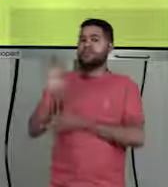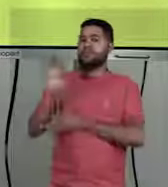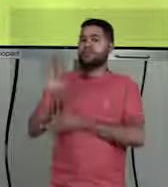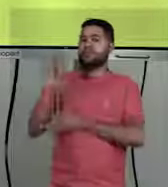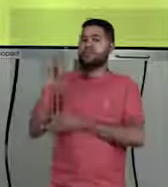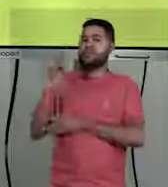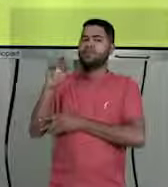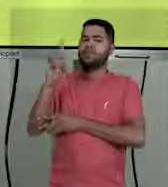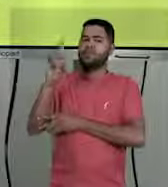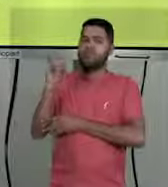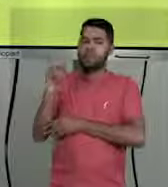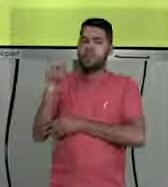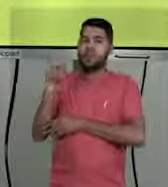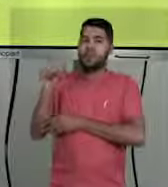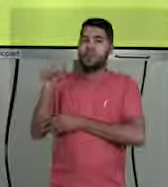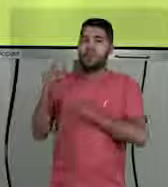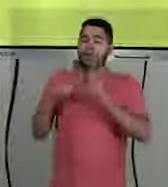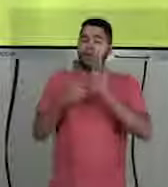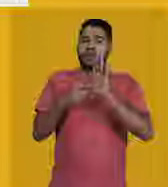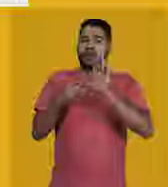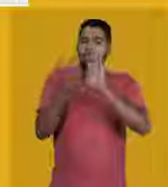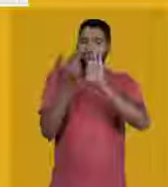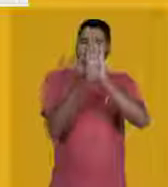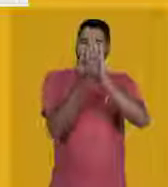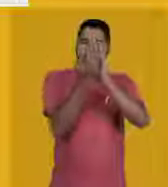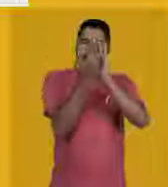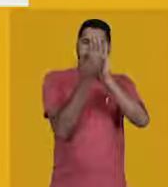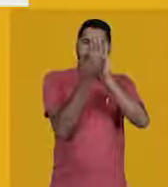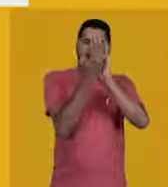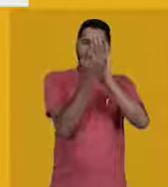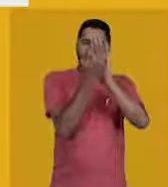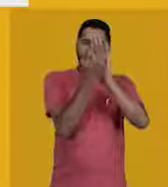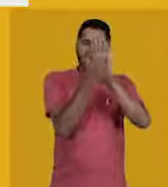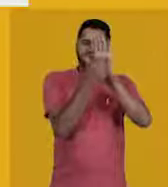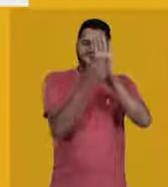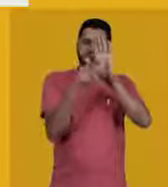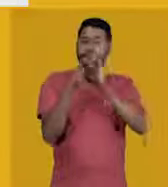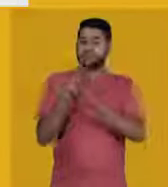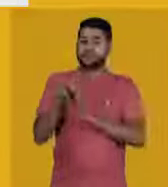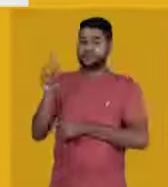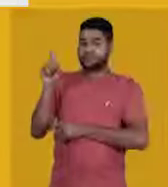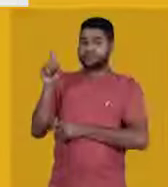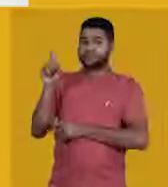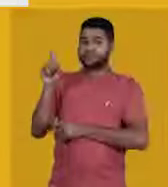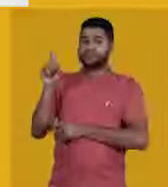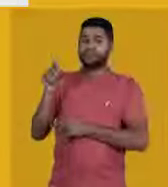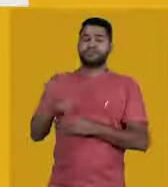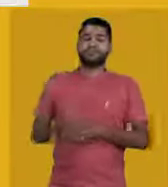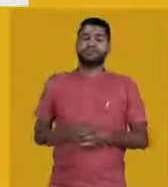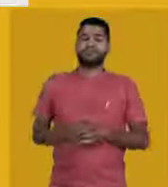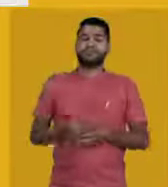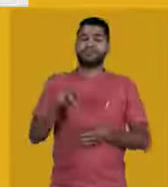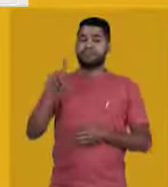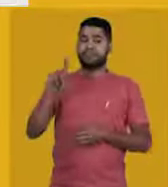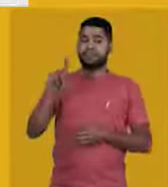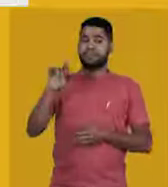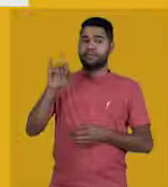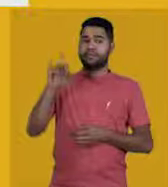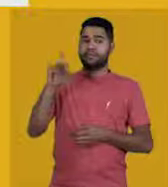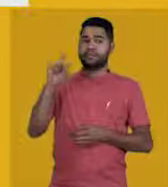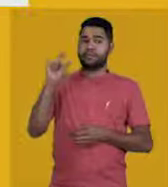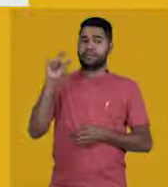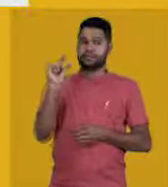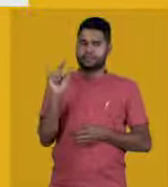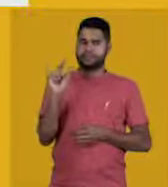vocês verem aqui nesse desenho, nós temos um esquema de um circuito elétrico. Temos uma pilha, que é uma fonte